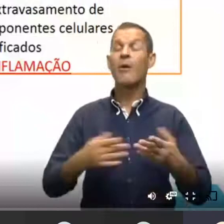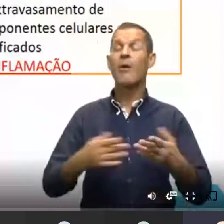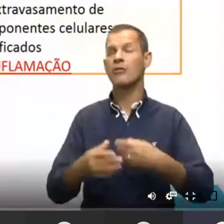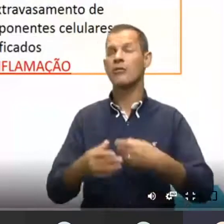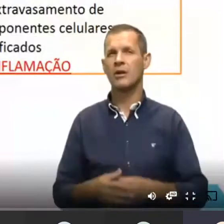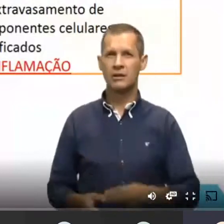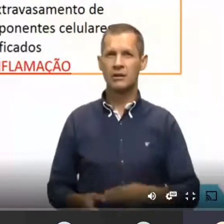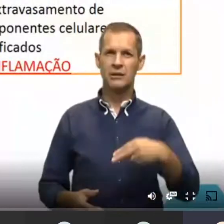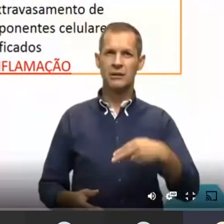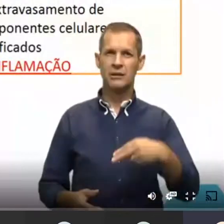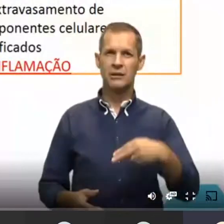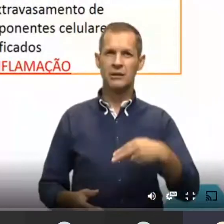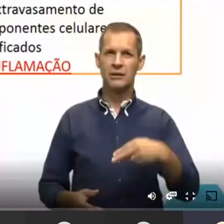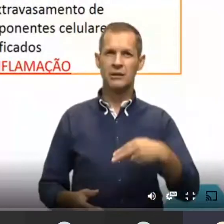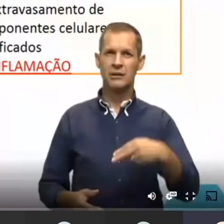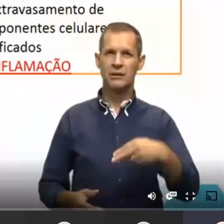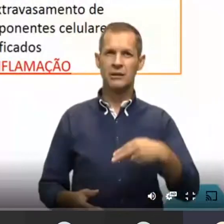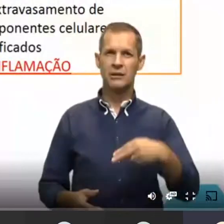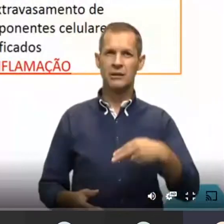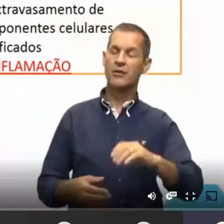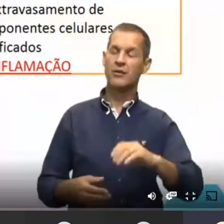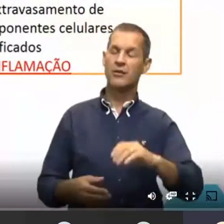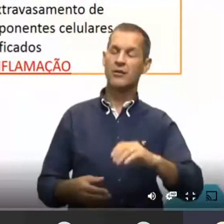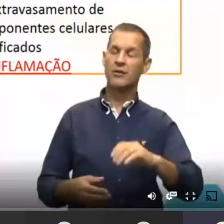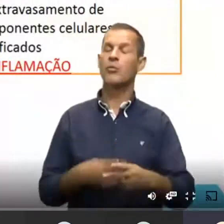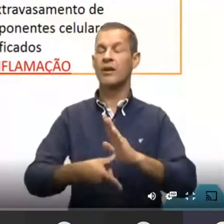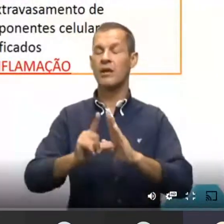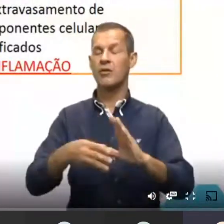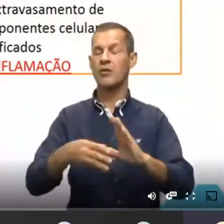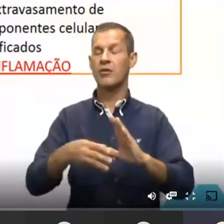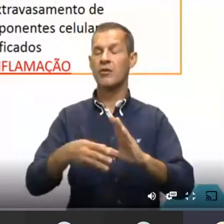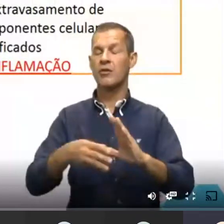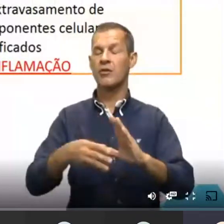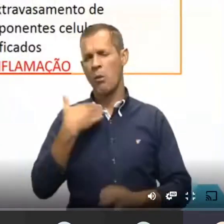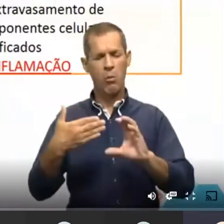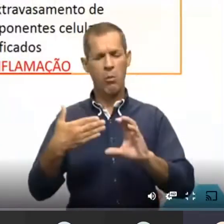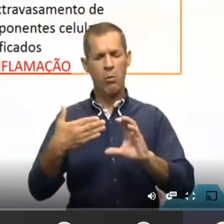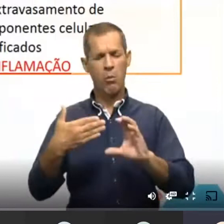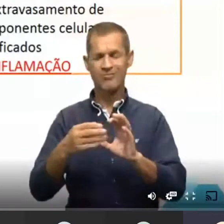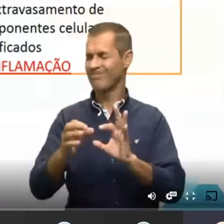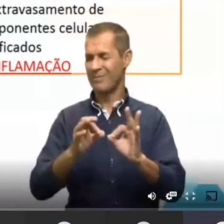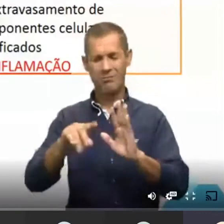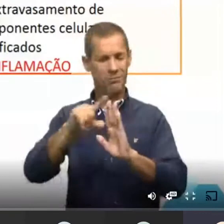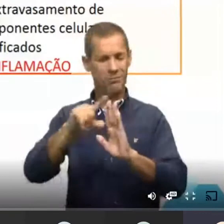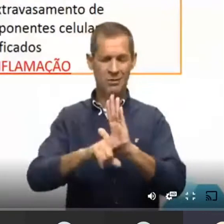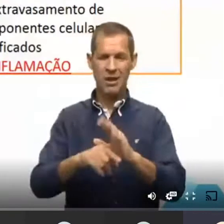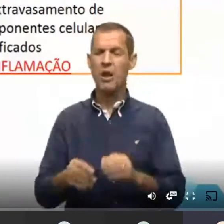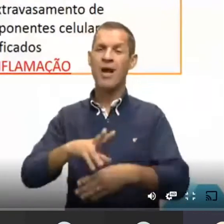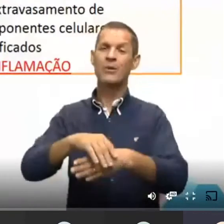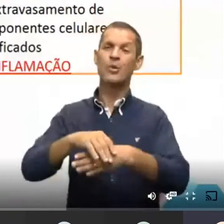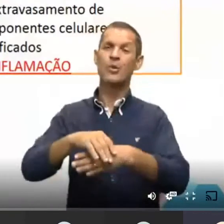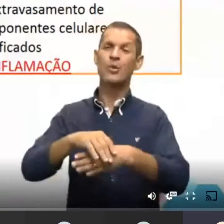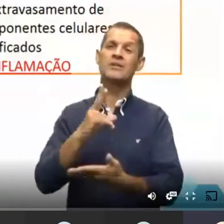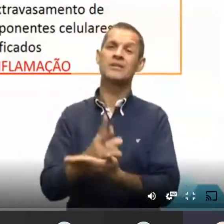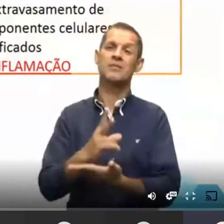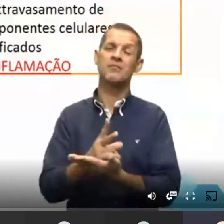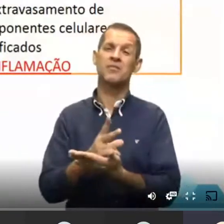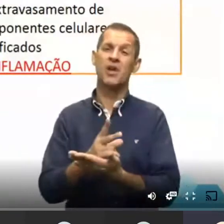Agora falando da necrose, né? Como eu já falei, é uma morte celular que não é programada, né? Ela é